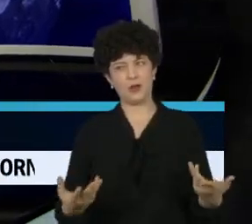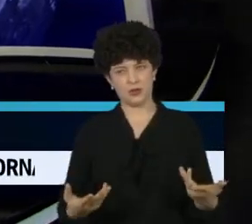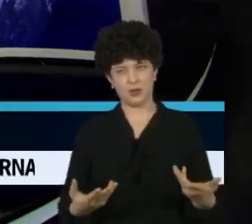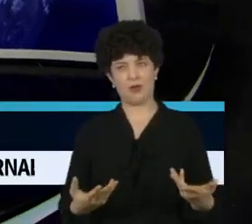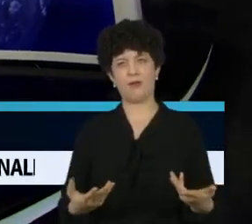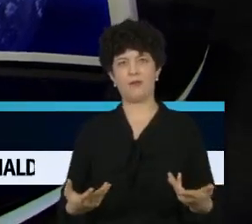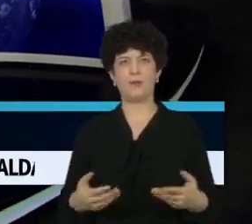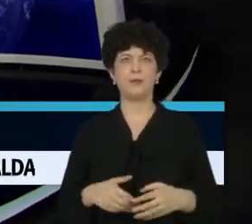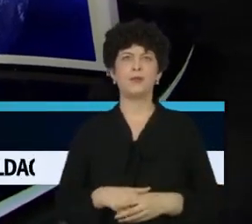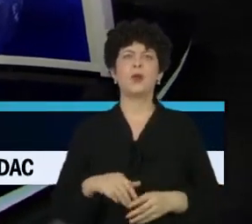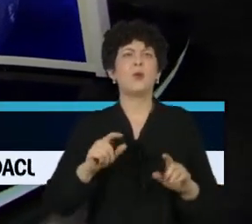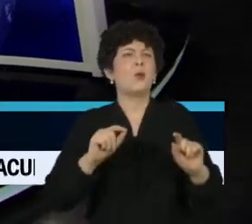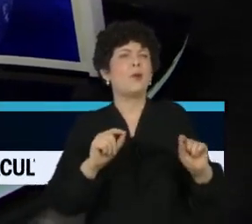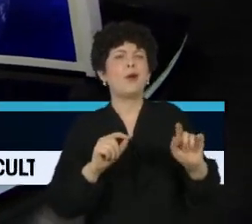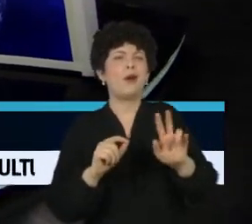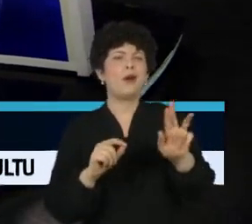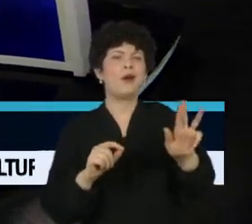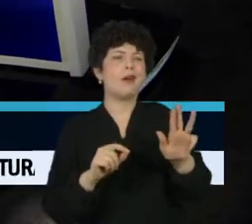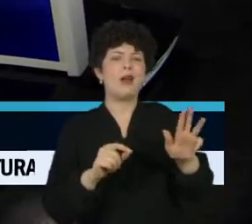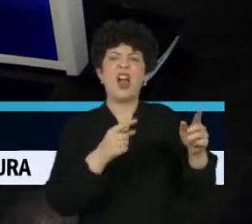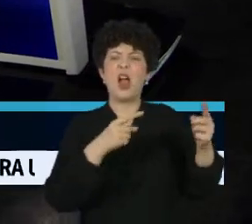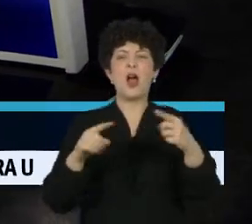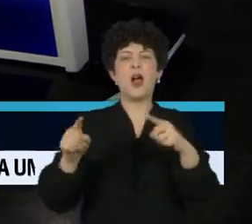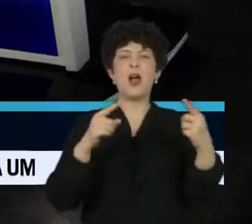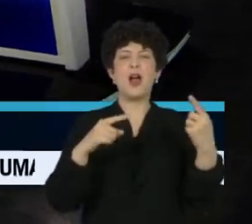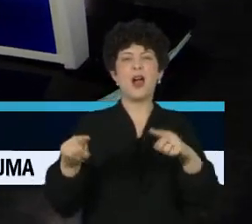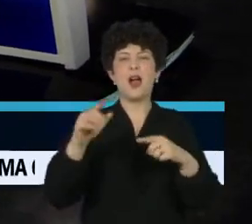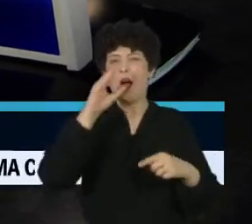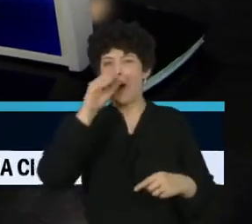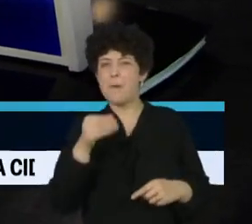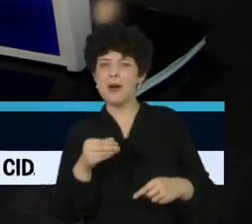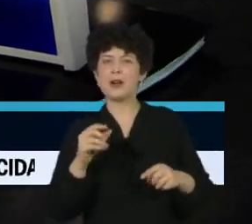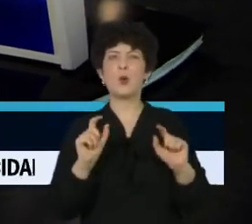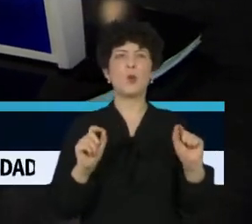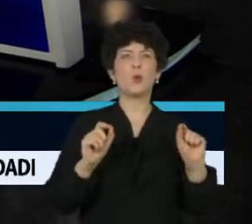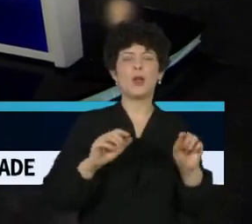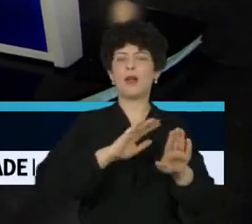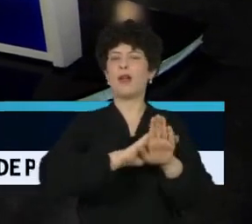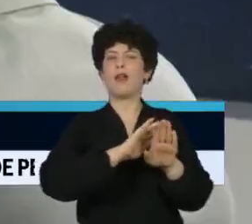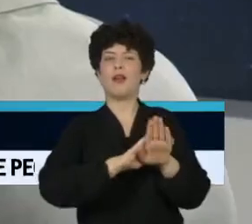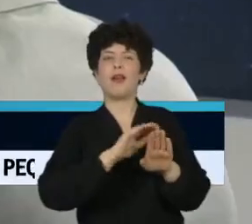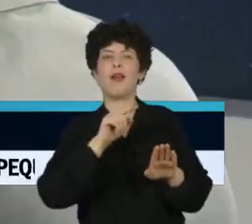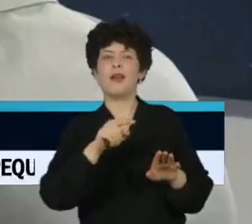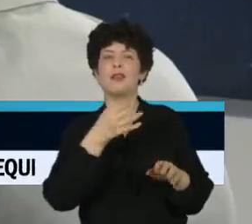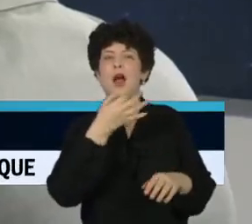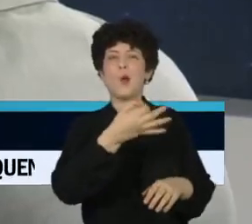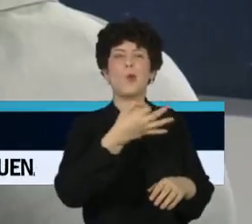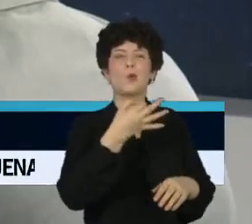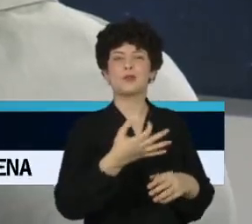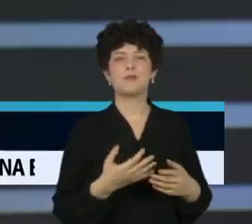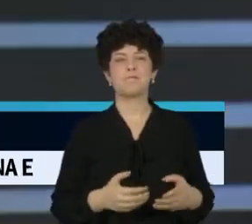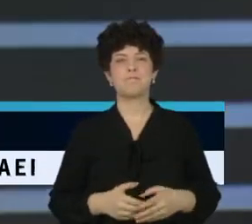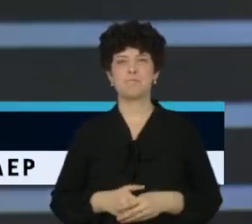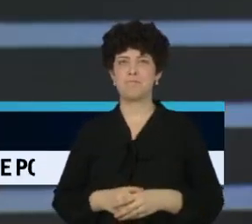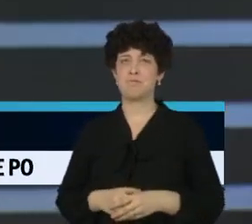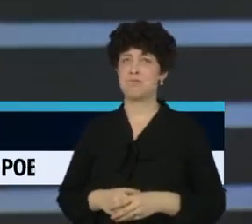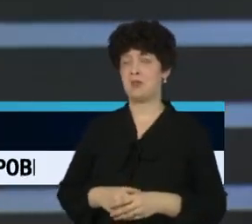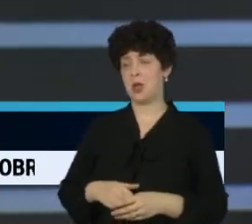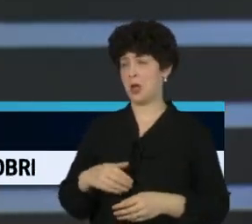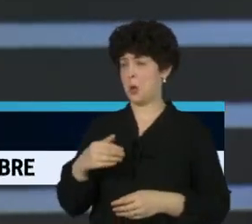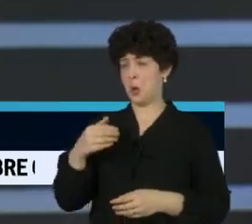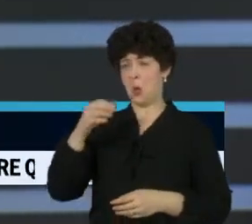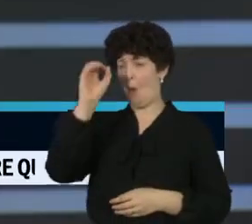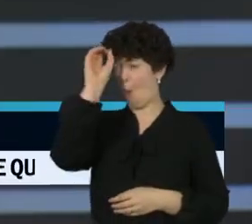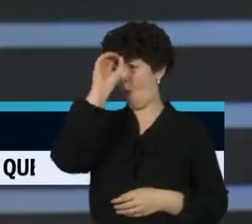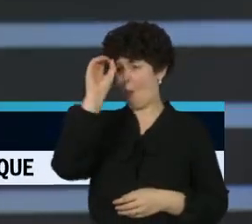capaz. O que, que o Lula ganha ao atacar o PSDB? Ele pode ter dado um tiro no pé? O que, que há por trás dessa crítica de Lula? Eu não consigo